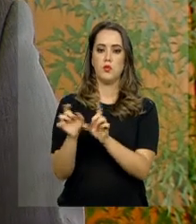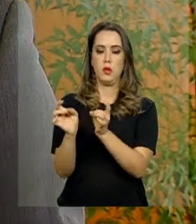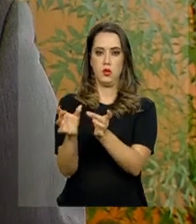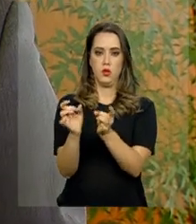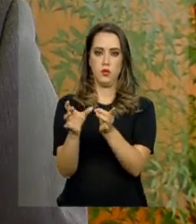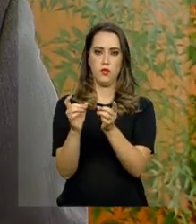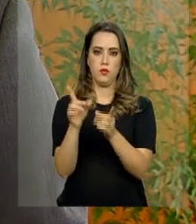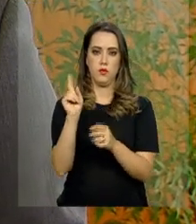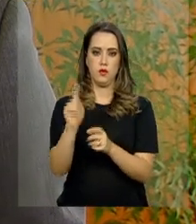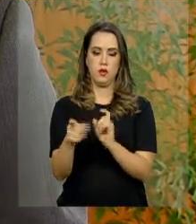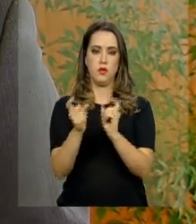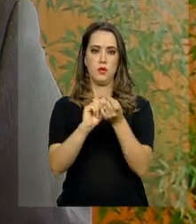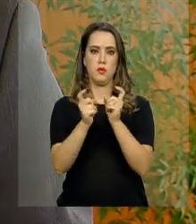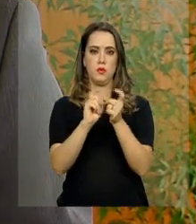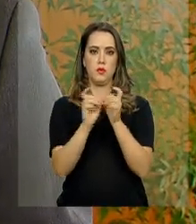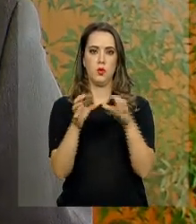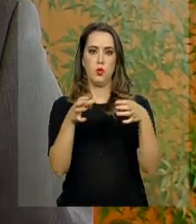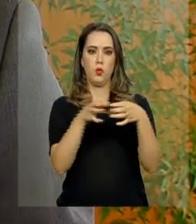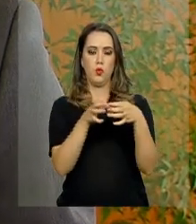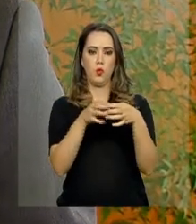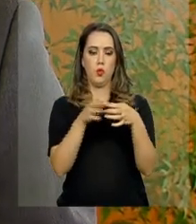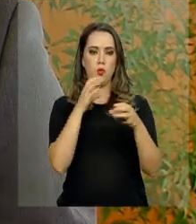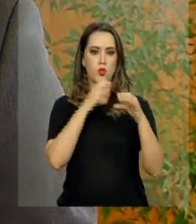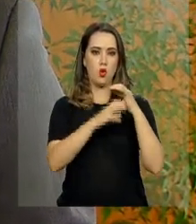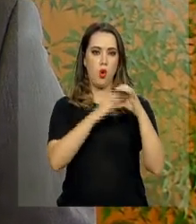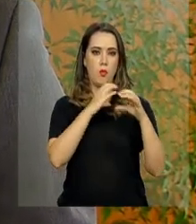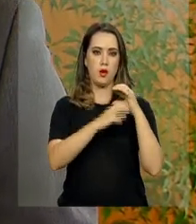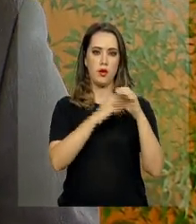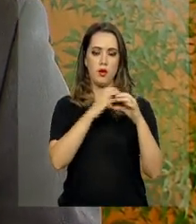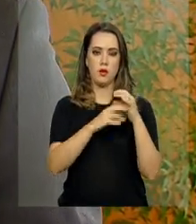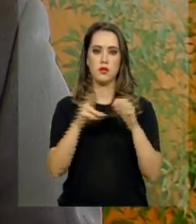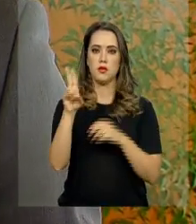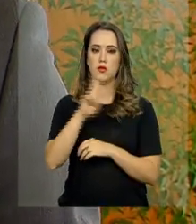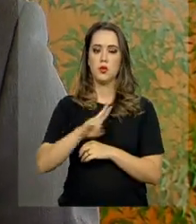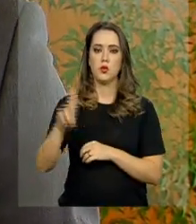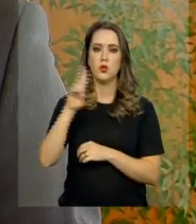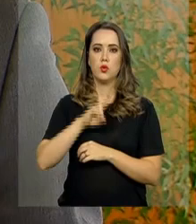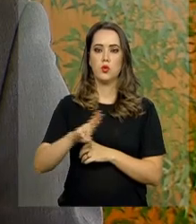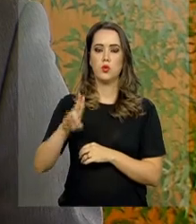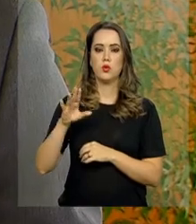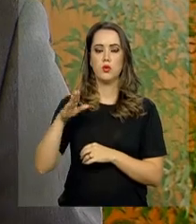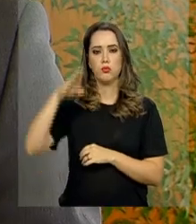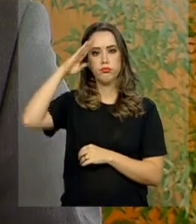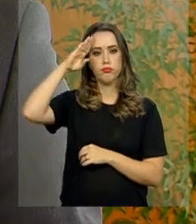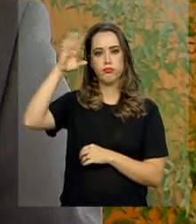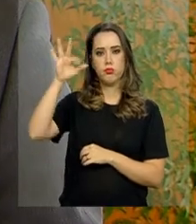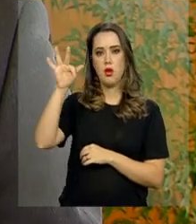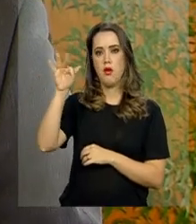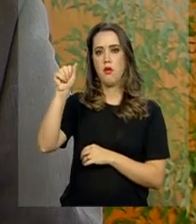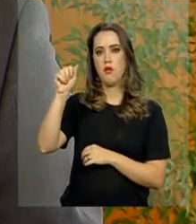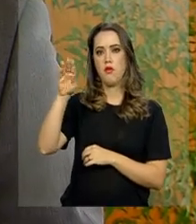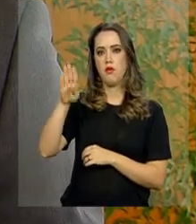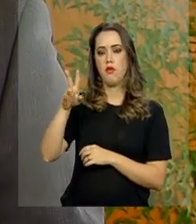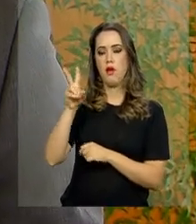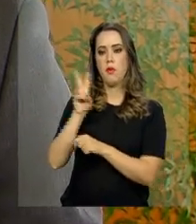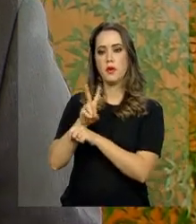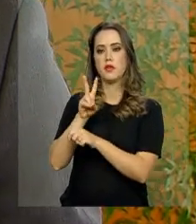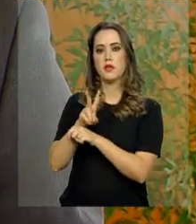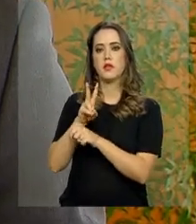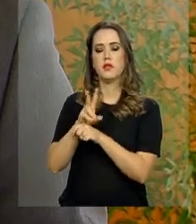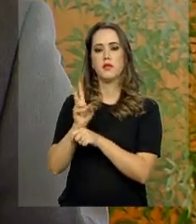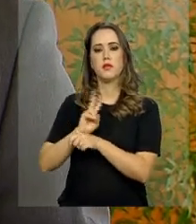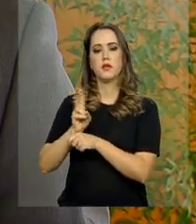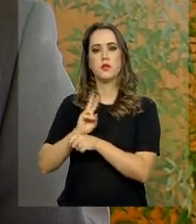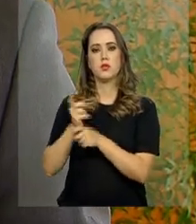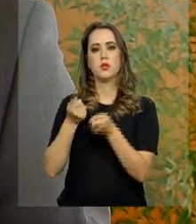será para gestão da rede de telecomunicações usada pelo comando da aeronáutica para defesa vigilância e